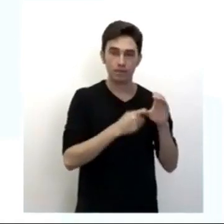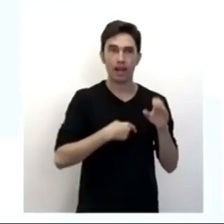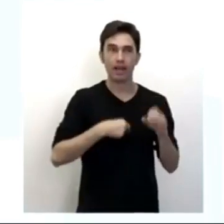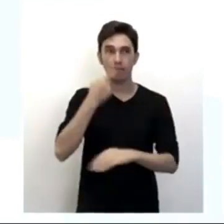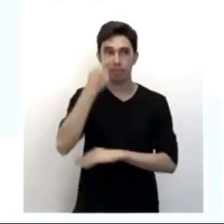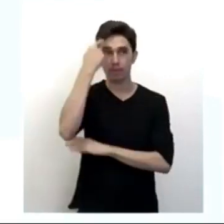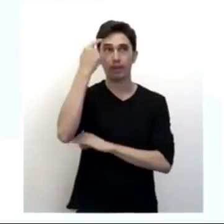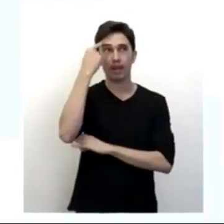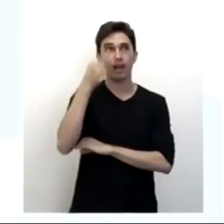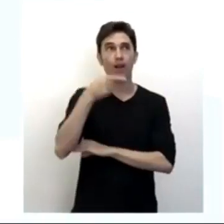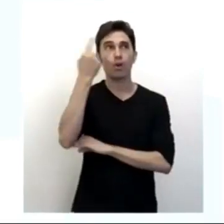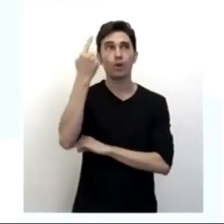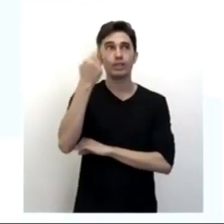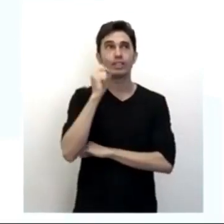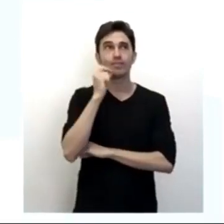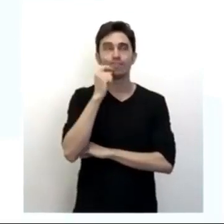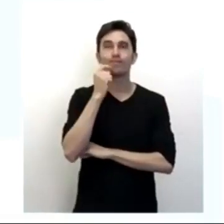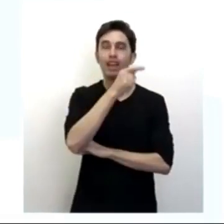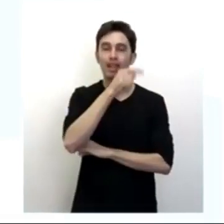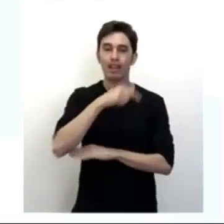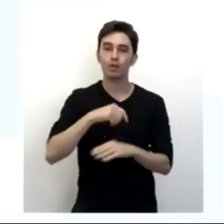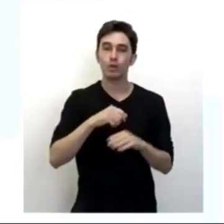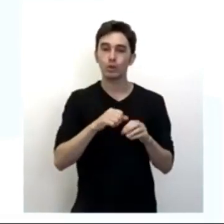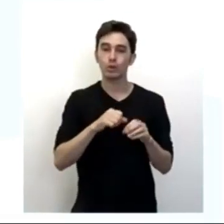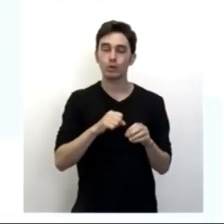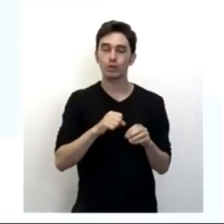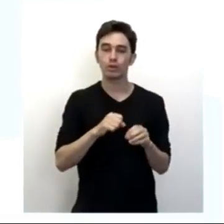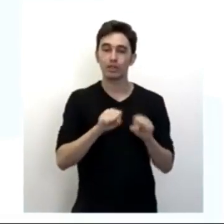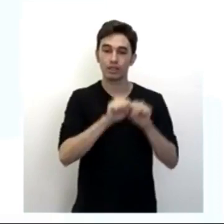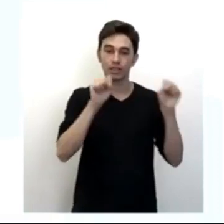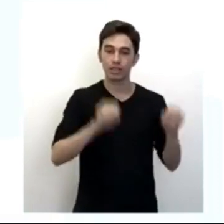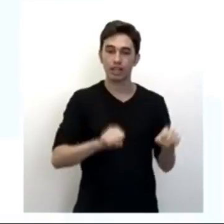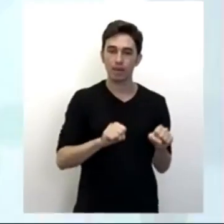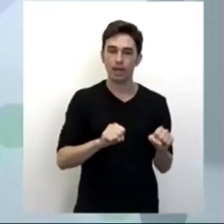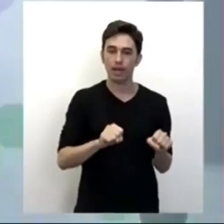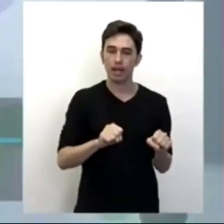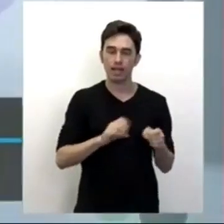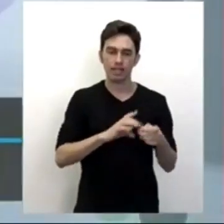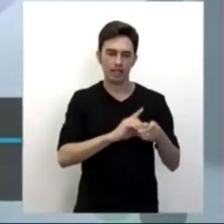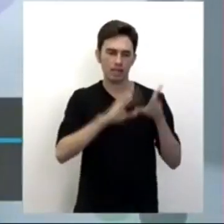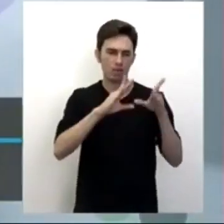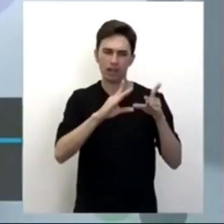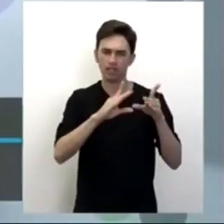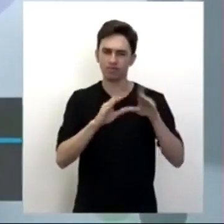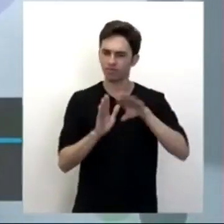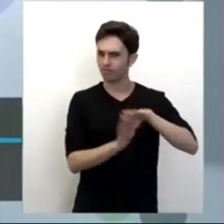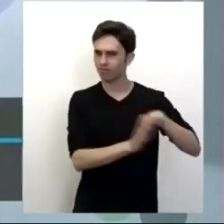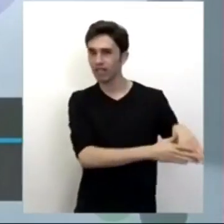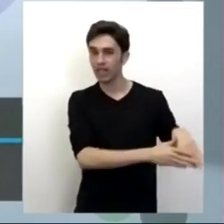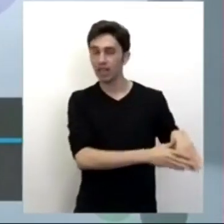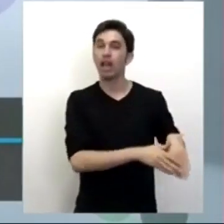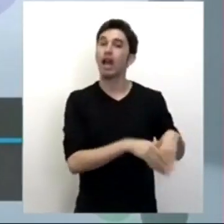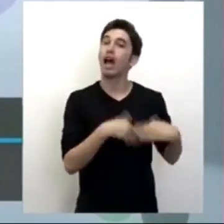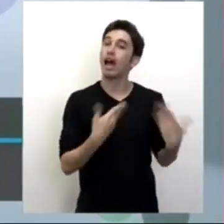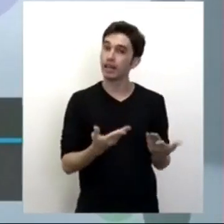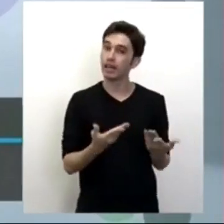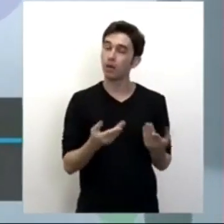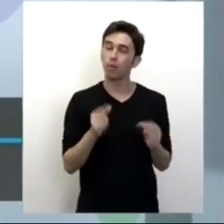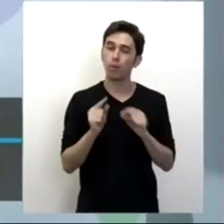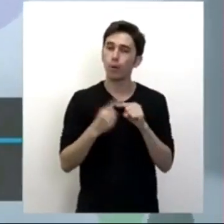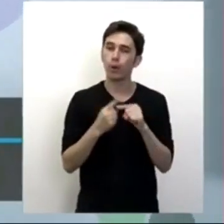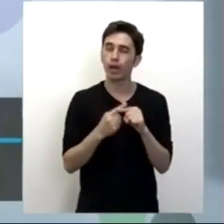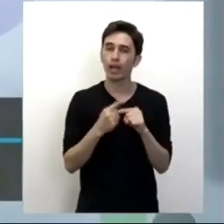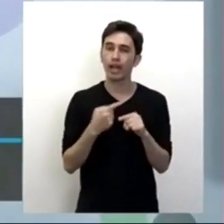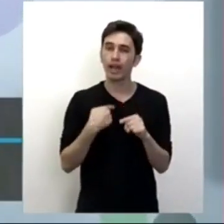mente aí é que ele foi um sistema antidemocrático. E por quê? Porque esse sistema acabou sendo